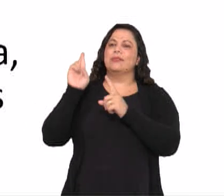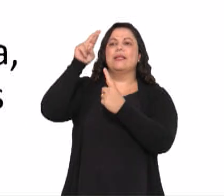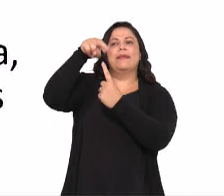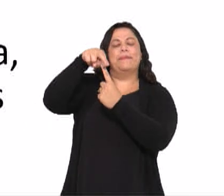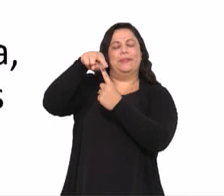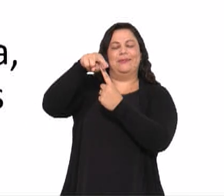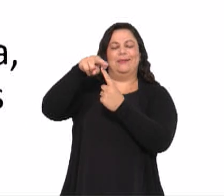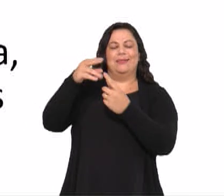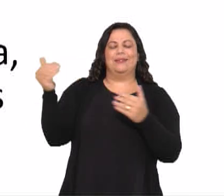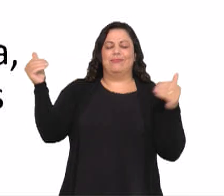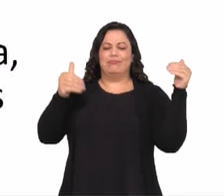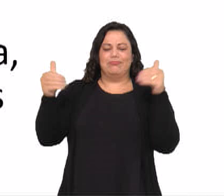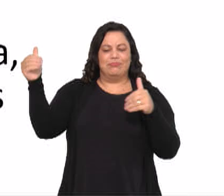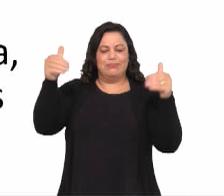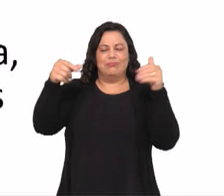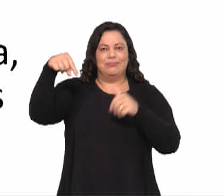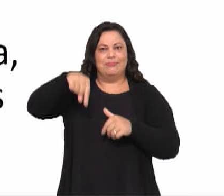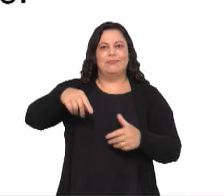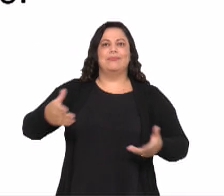imigrantes, certo?